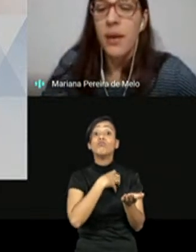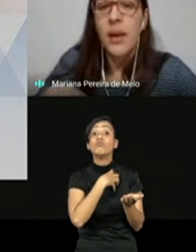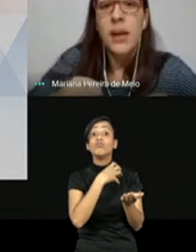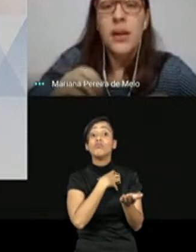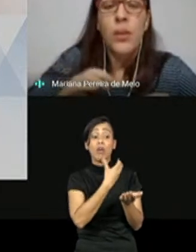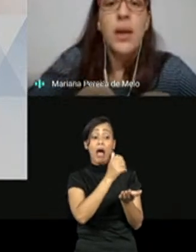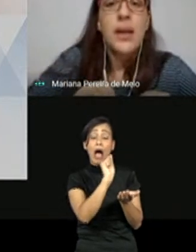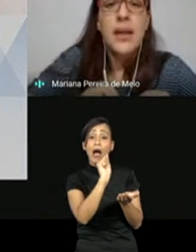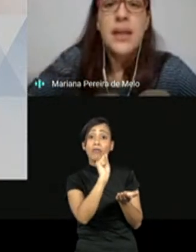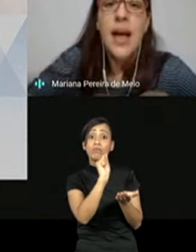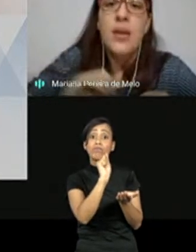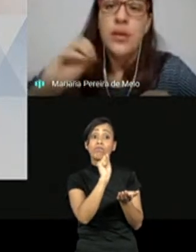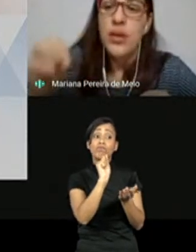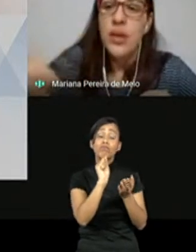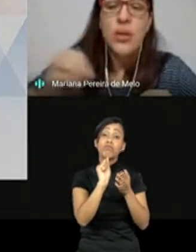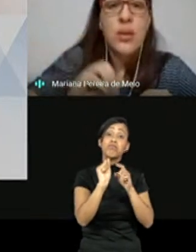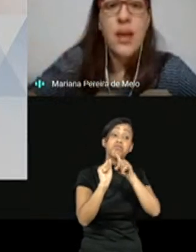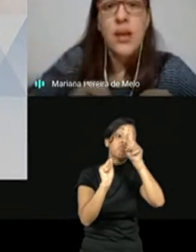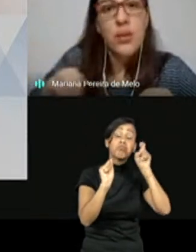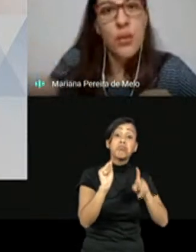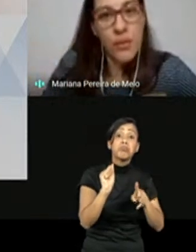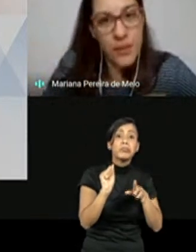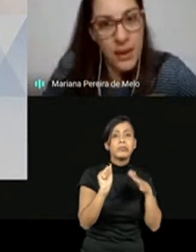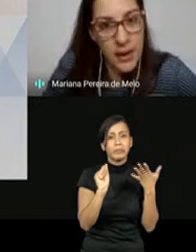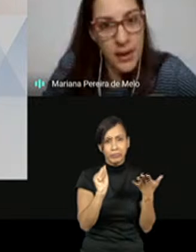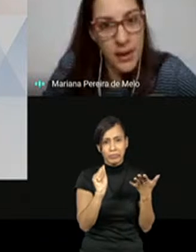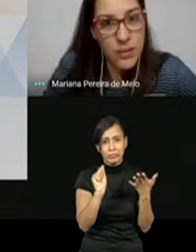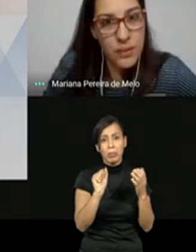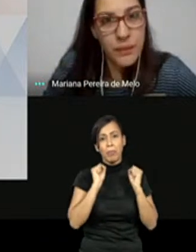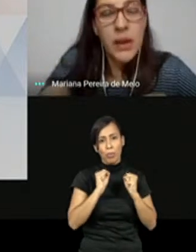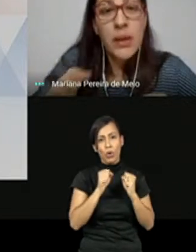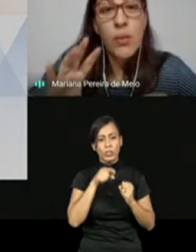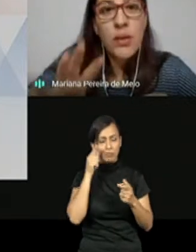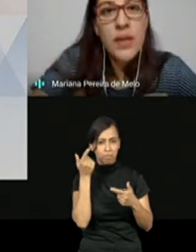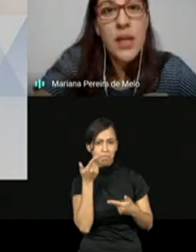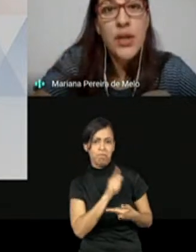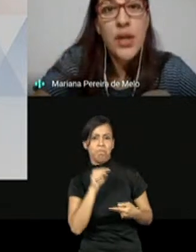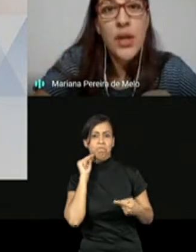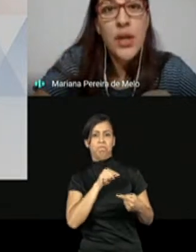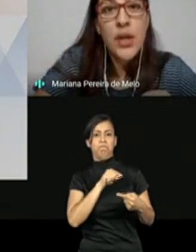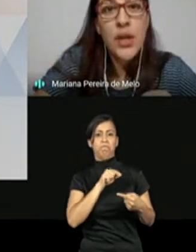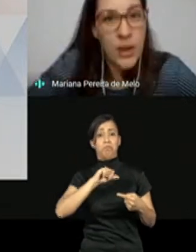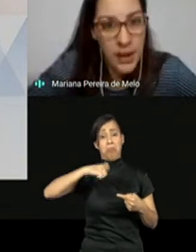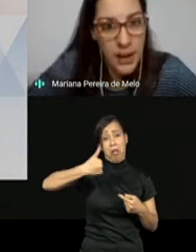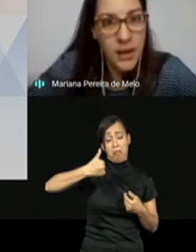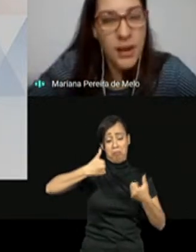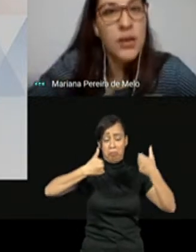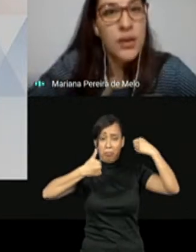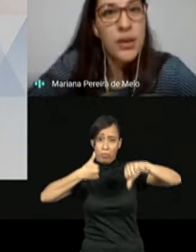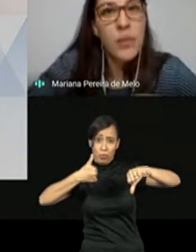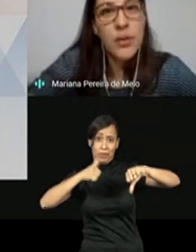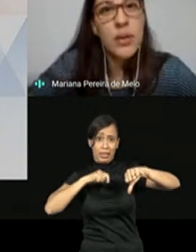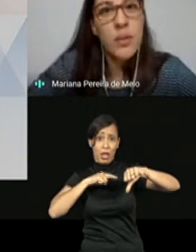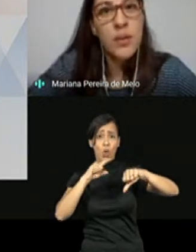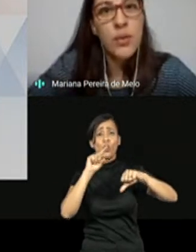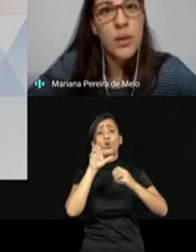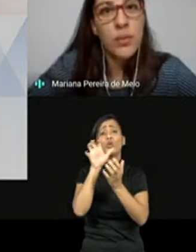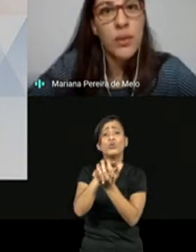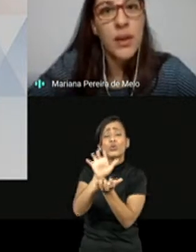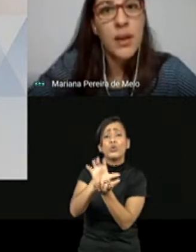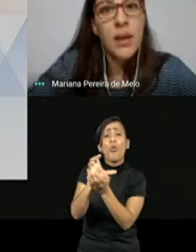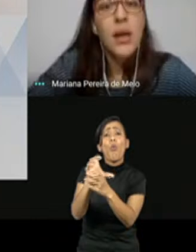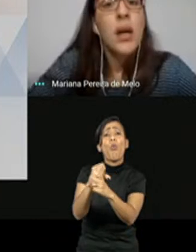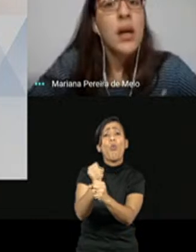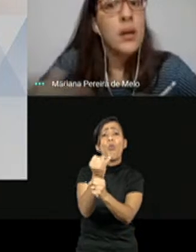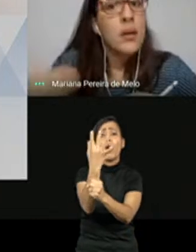espécie A? Então, nesse caso, a gente tem sucesso ou fracasso. Então, quando você retira um jacaré, a gente tem uma distribuição de